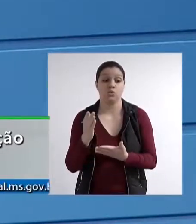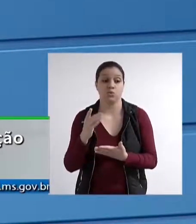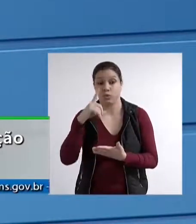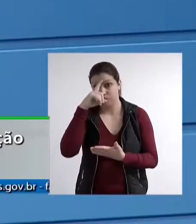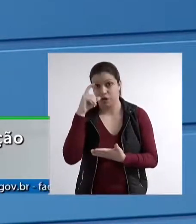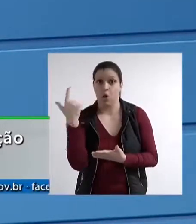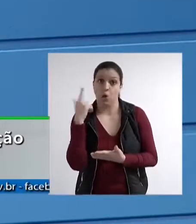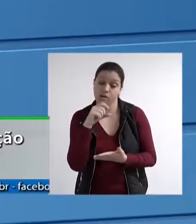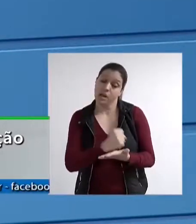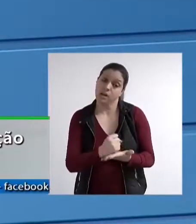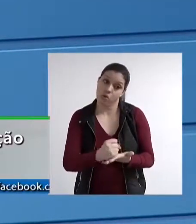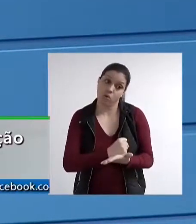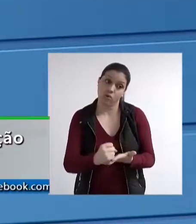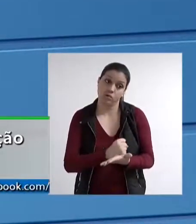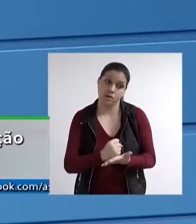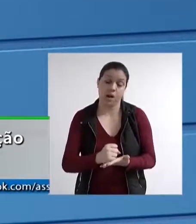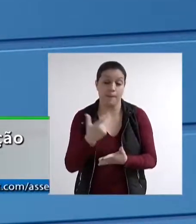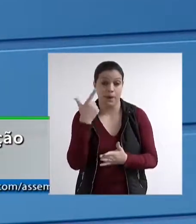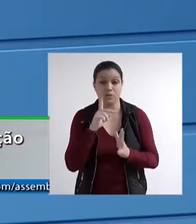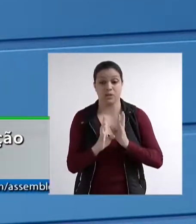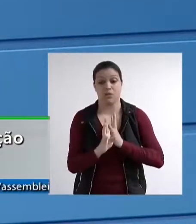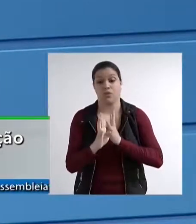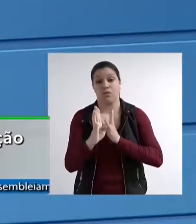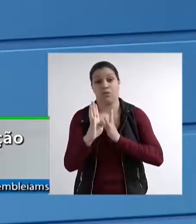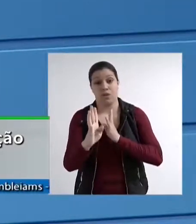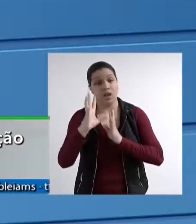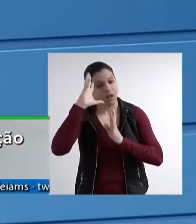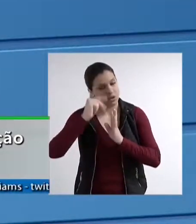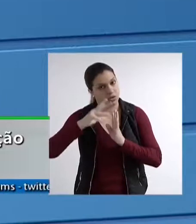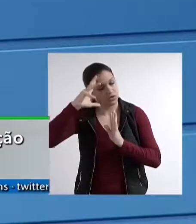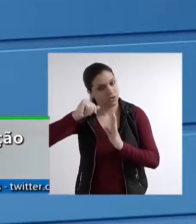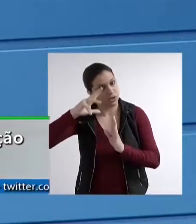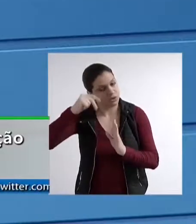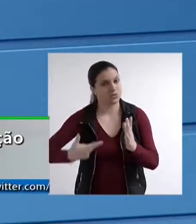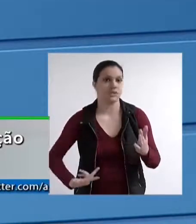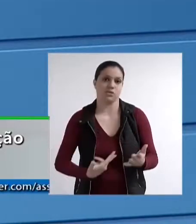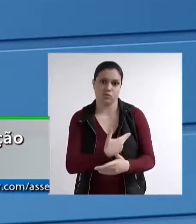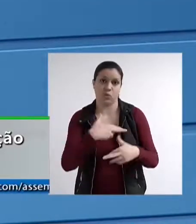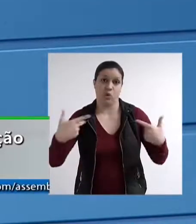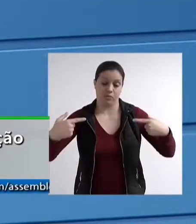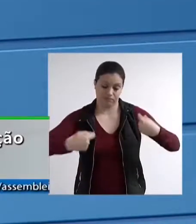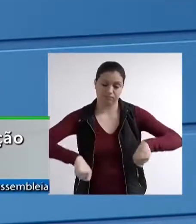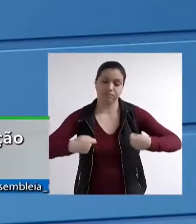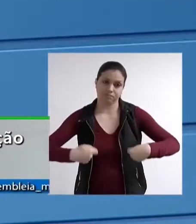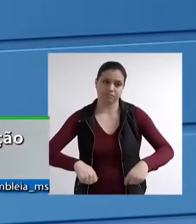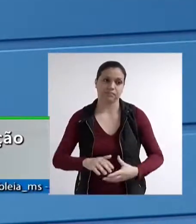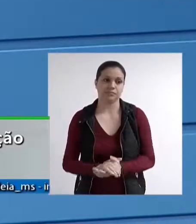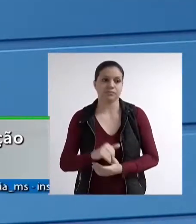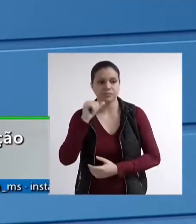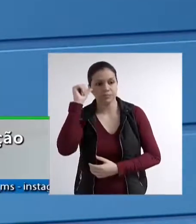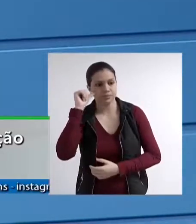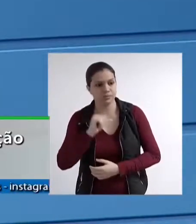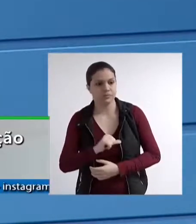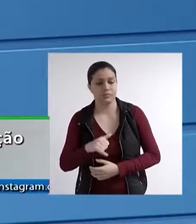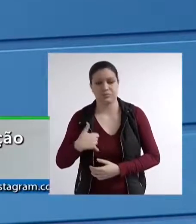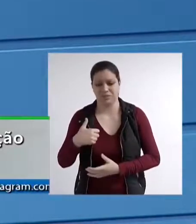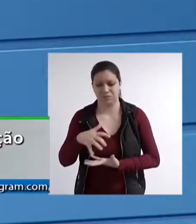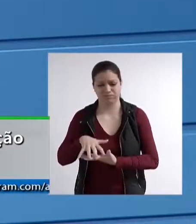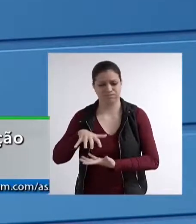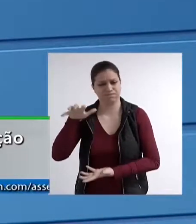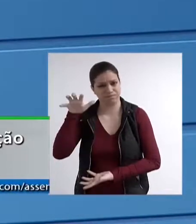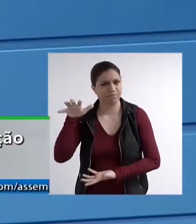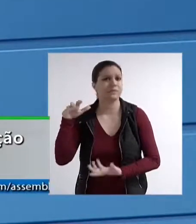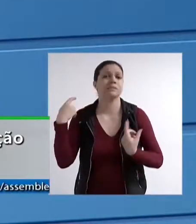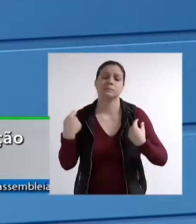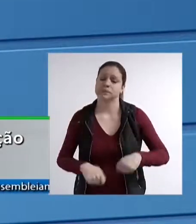gente desafogar essa fila, lamentavelmente, de tantas senhoras acima de 70